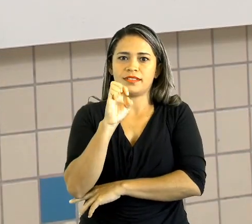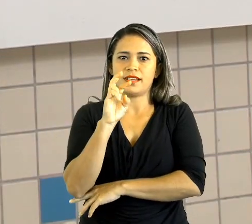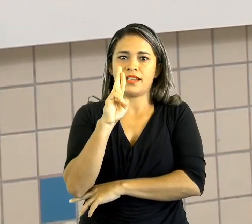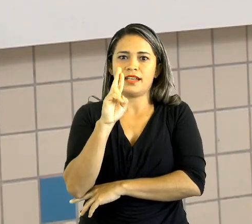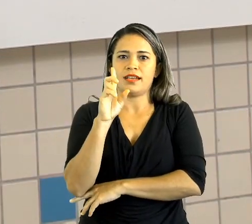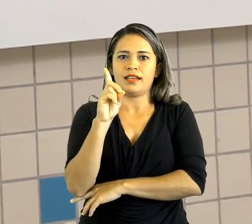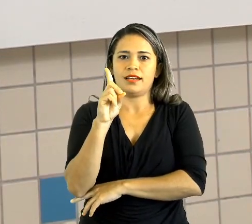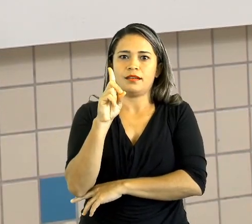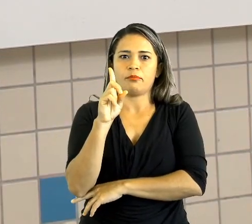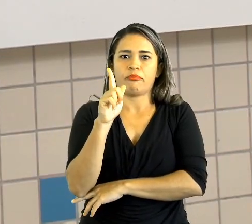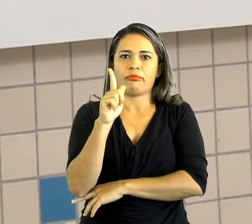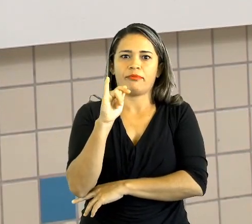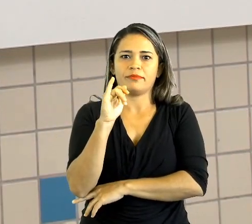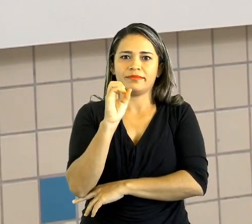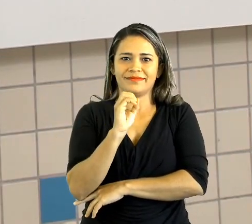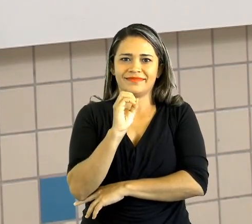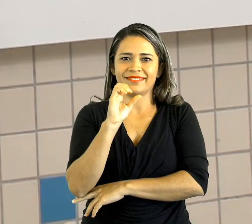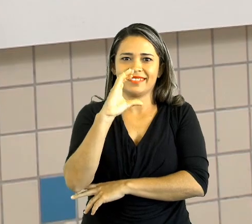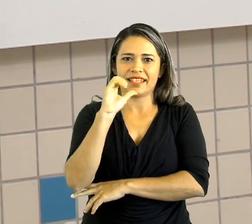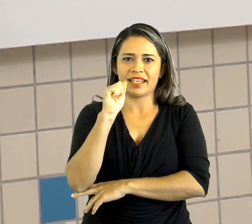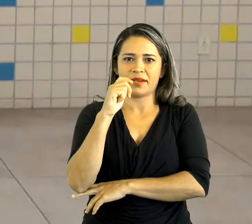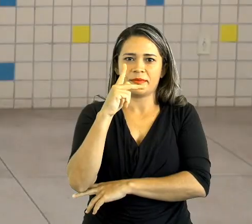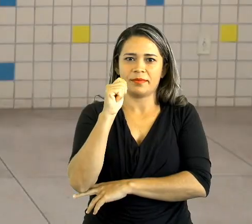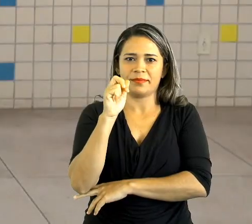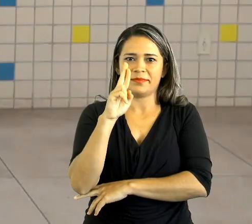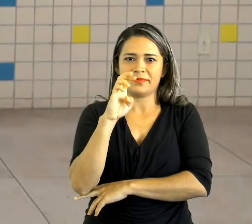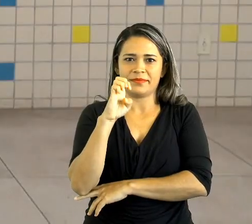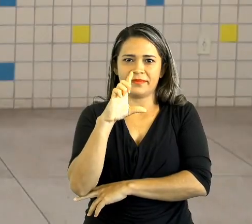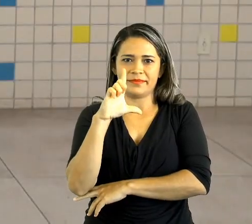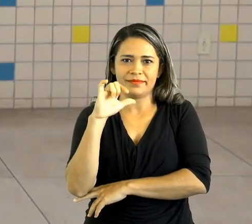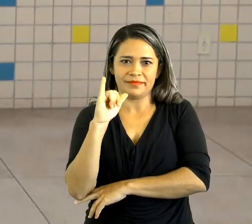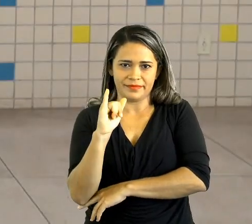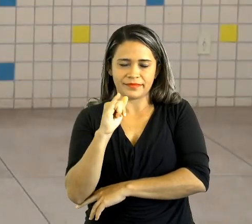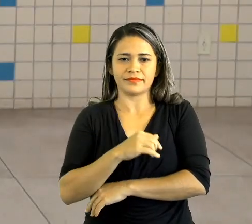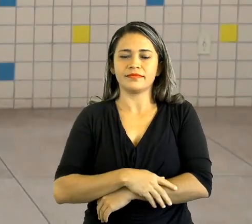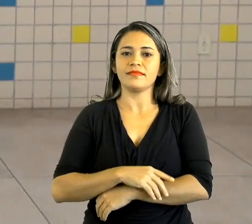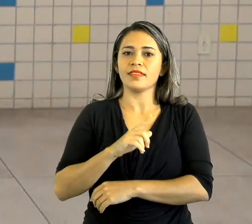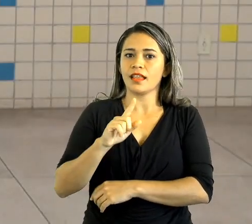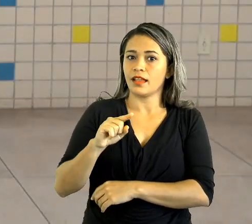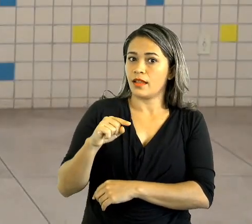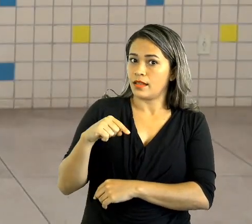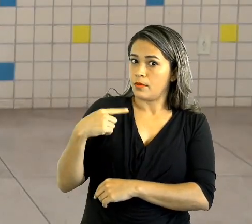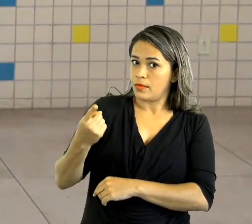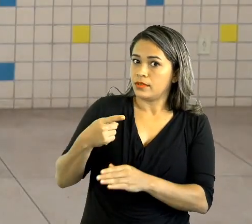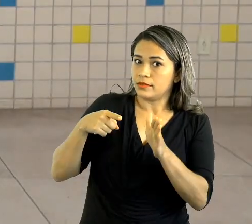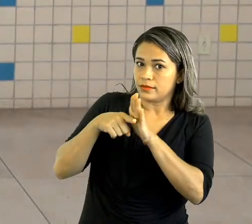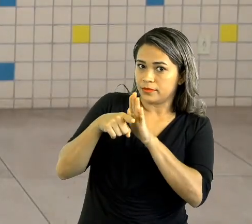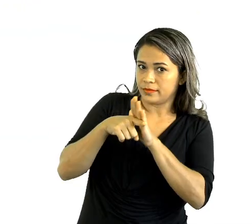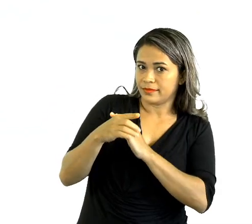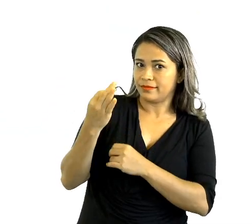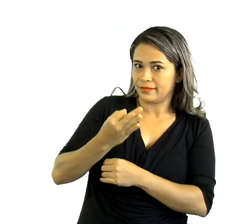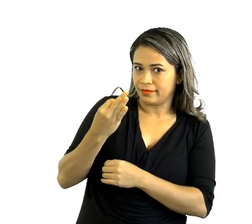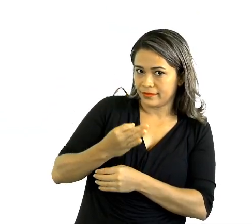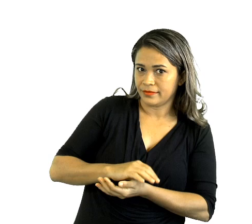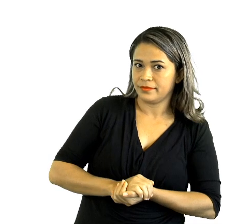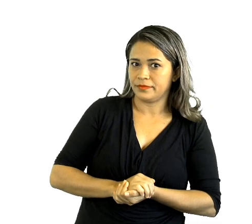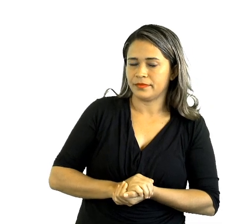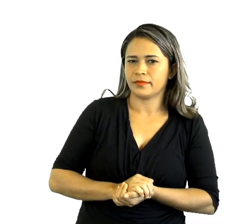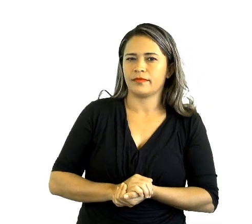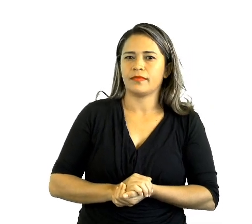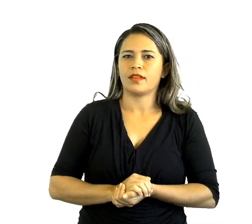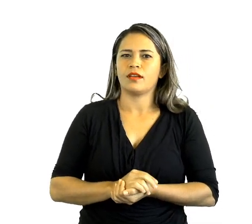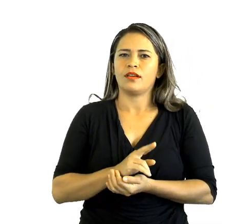fazer a leitura para vocês do poema, depois a gente retorna fazendo os questionamentos, certinho? A